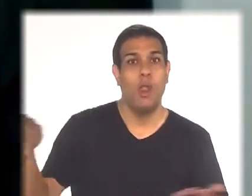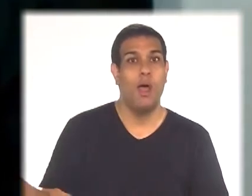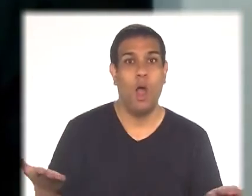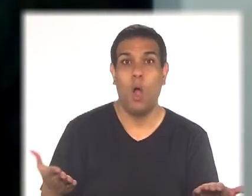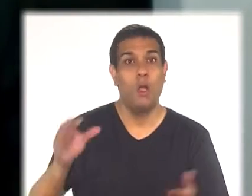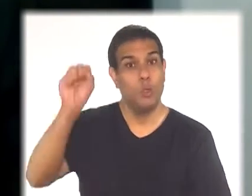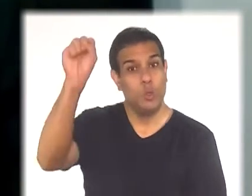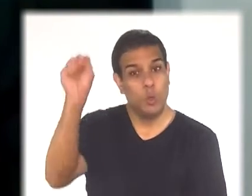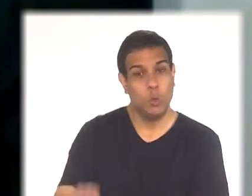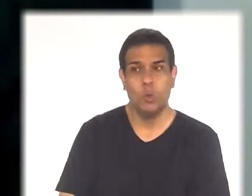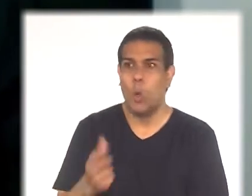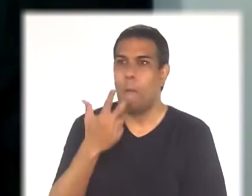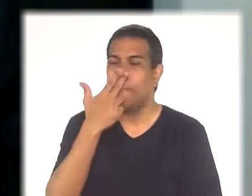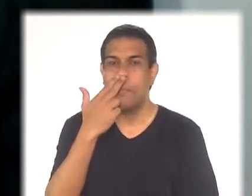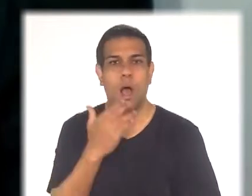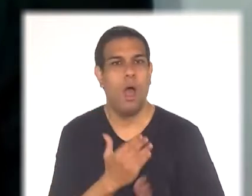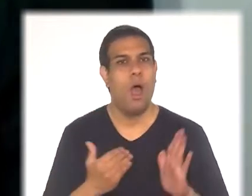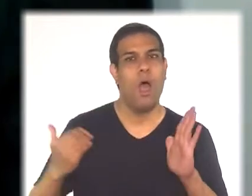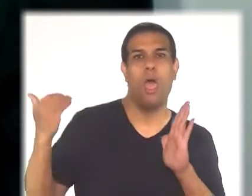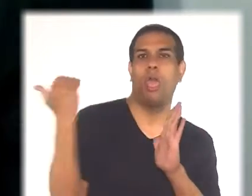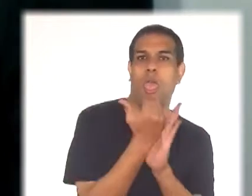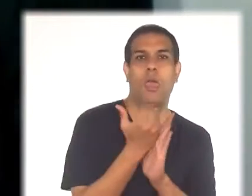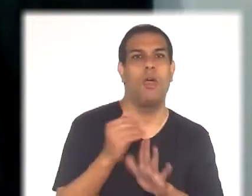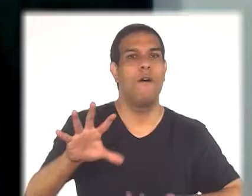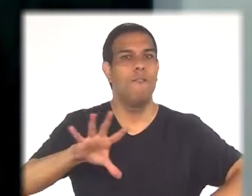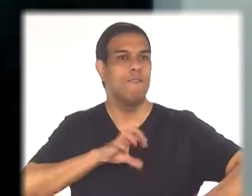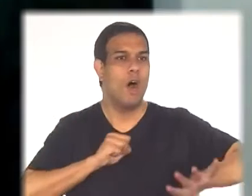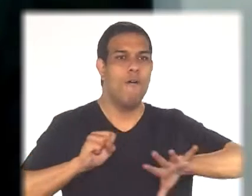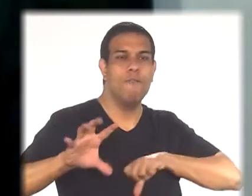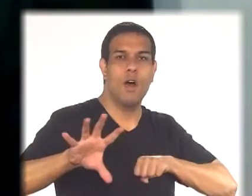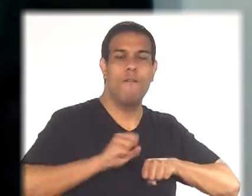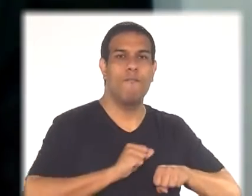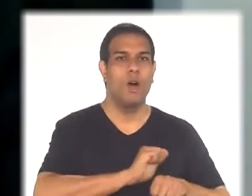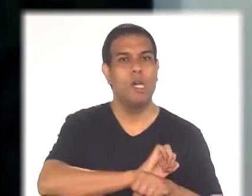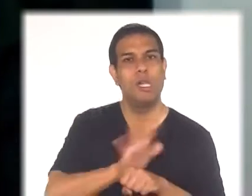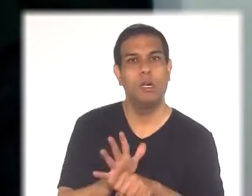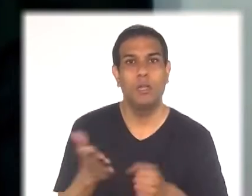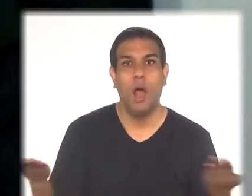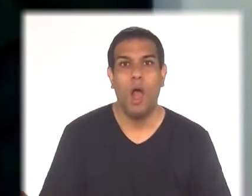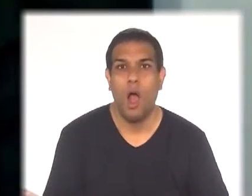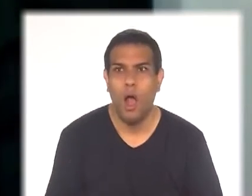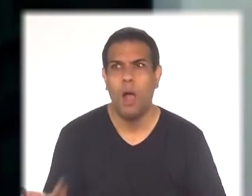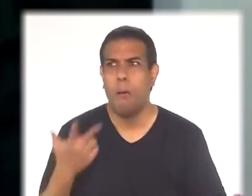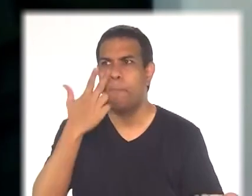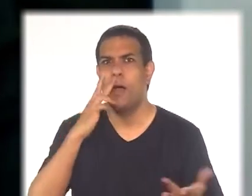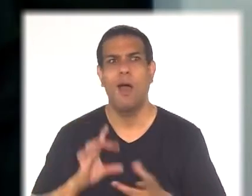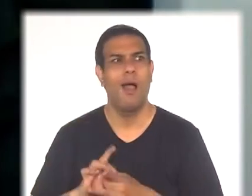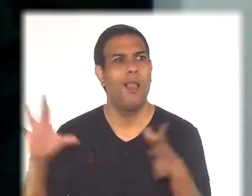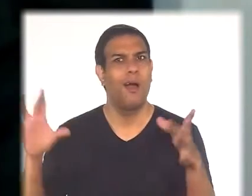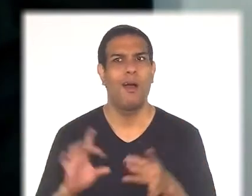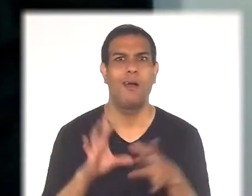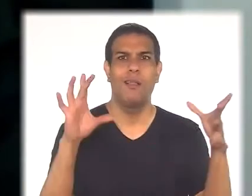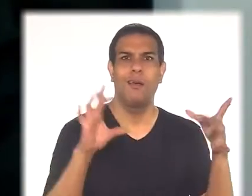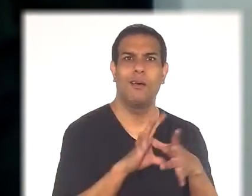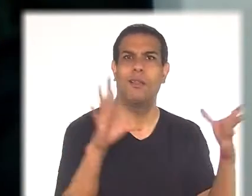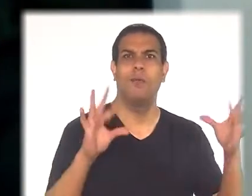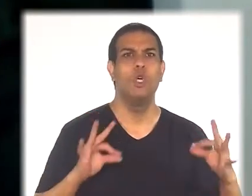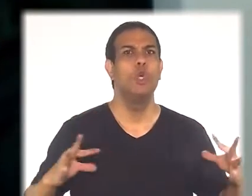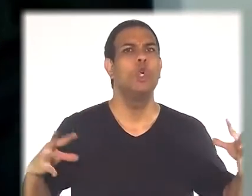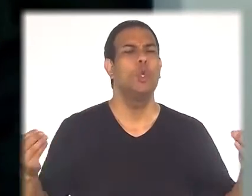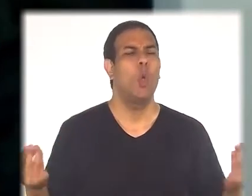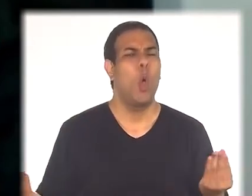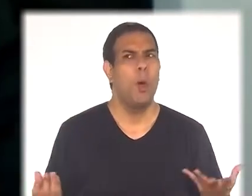nordeste, agora o sul do país está tendo um número maior de infecções, e isso no momento da liberação